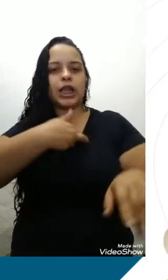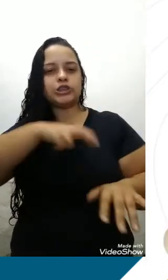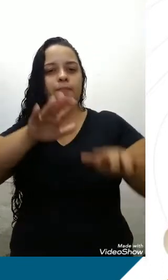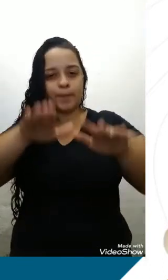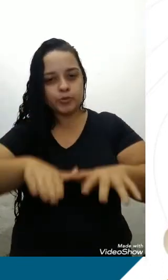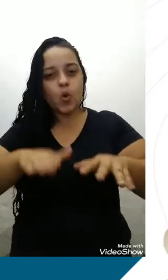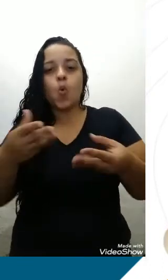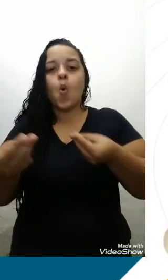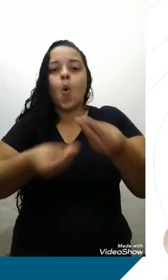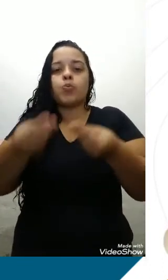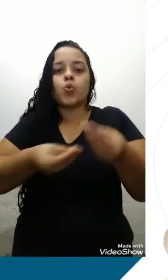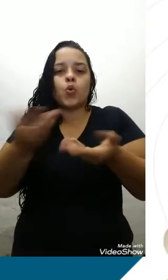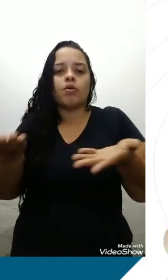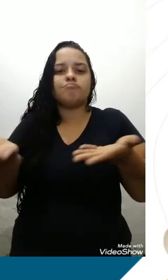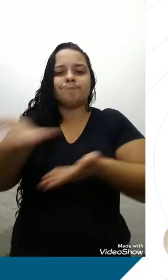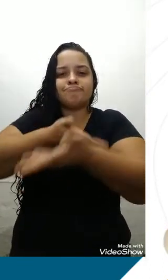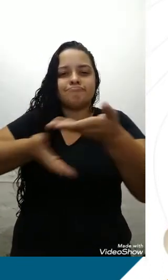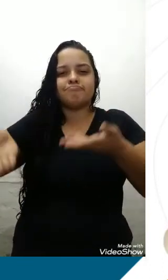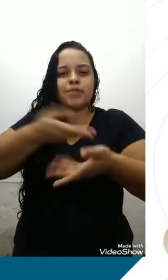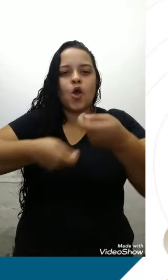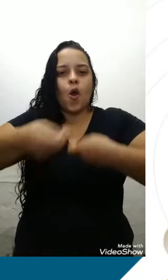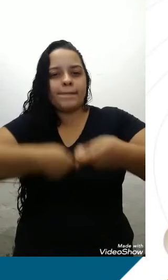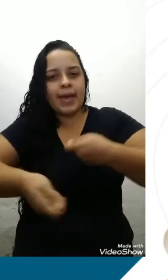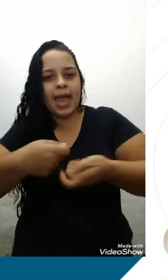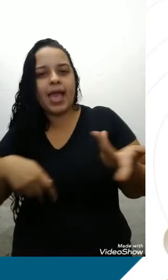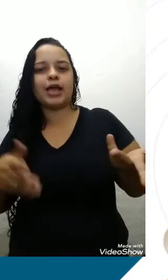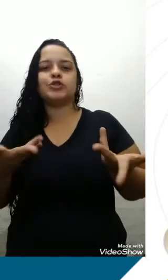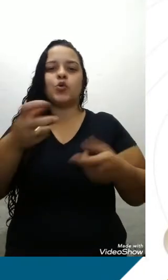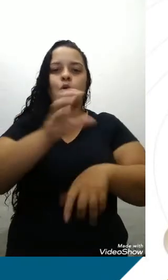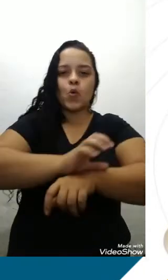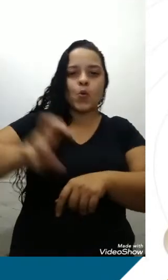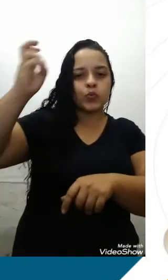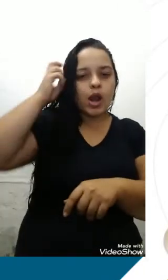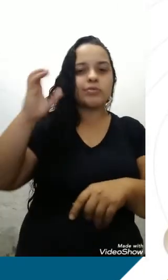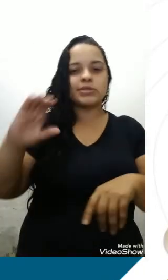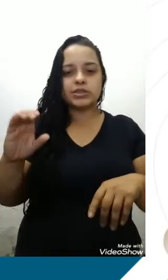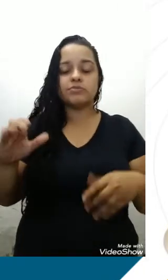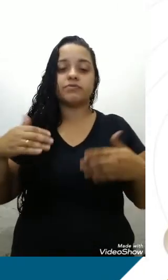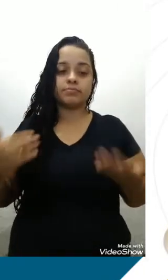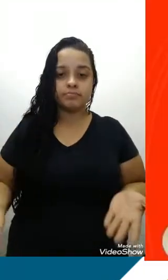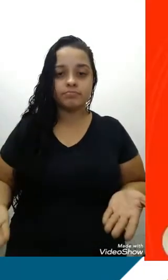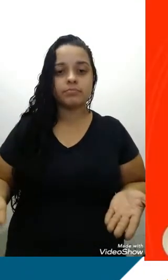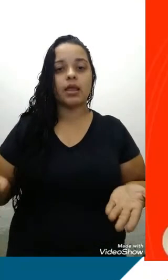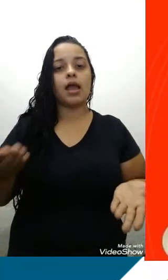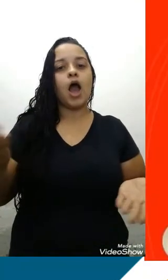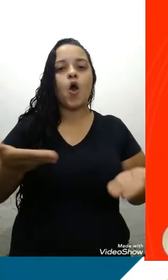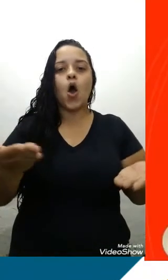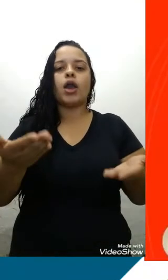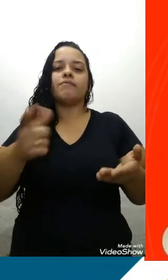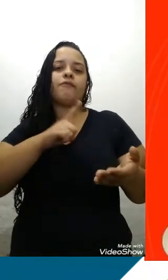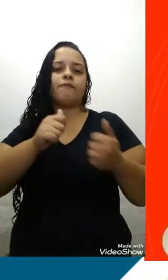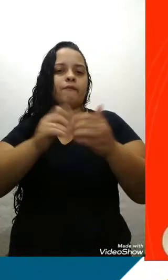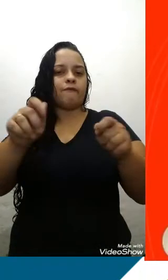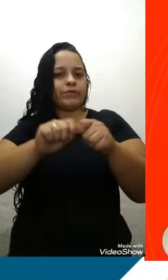Islã. Qual é a relação, então, do crescimento do comércio, da questão cultural e científica. Para isso, então, a gente vai fazer uma